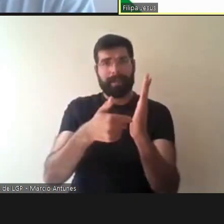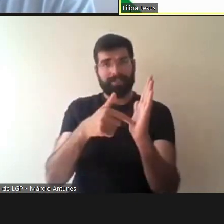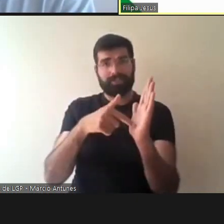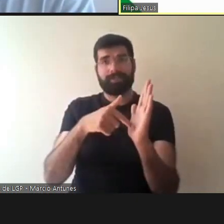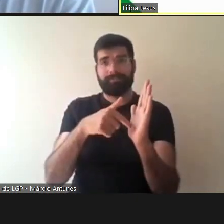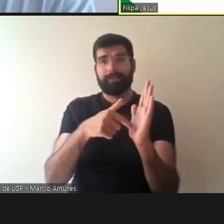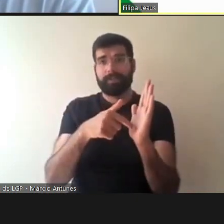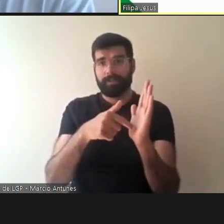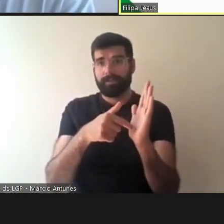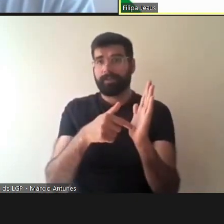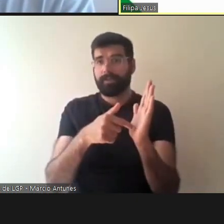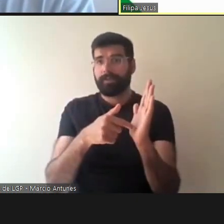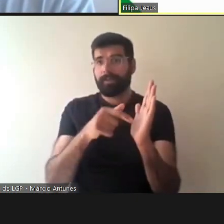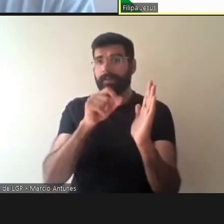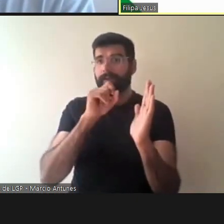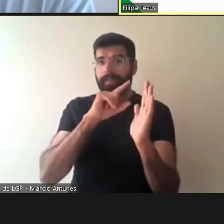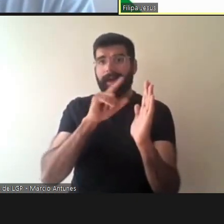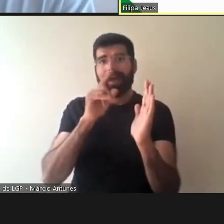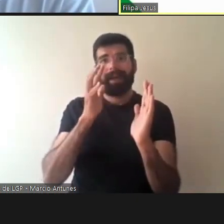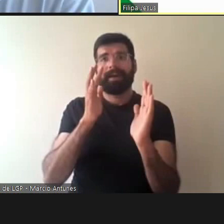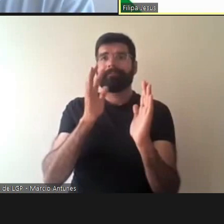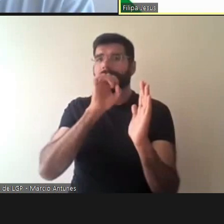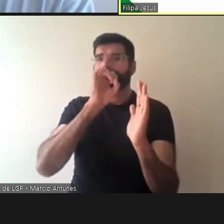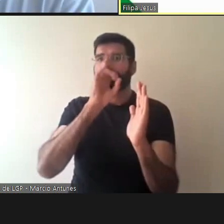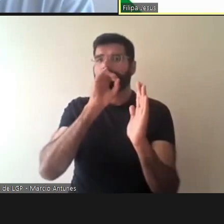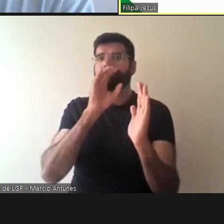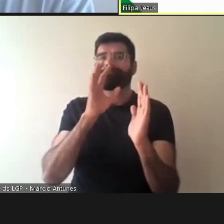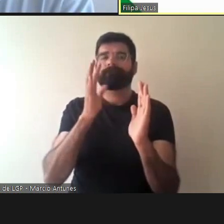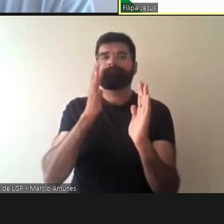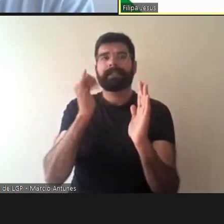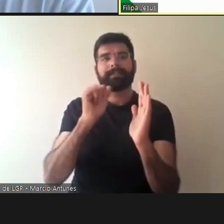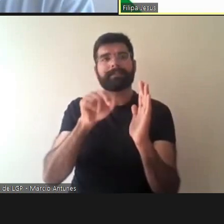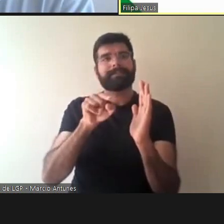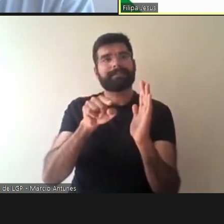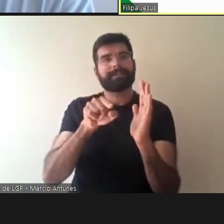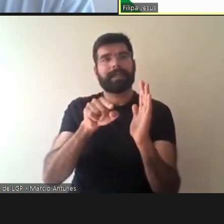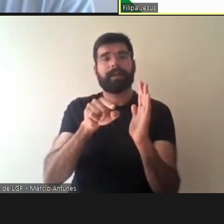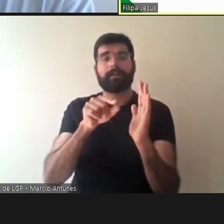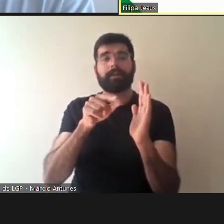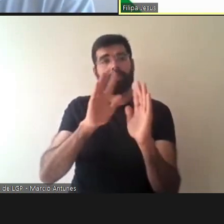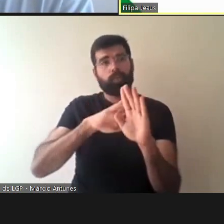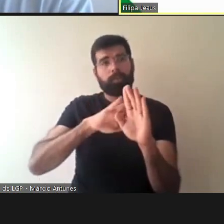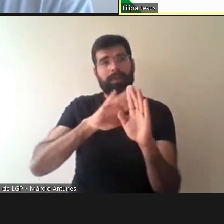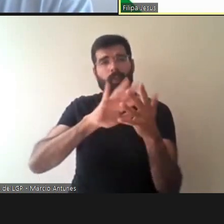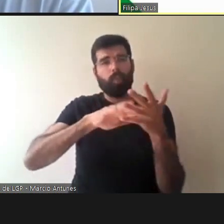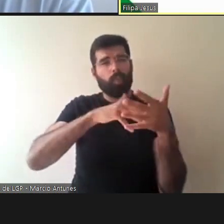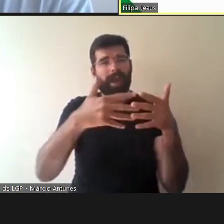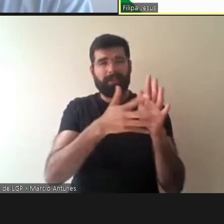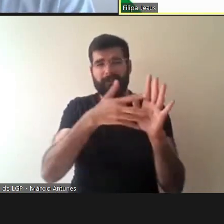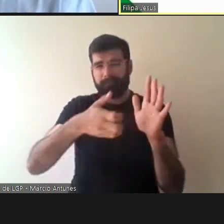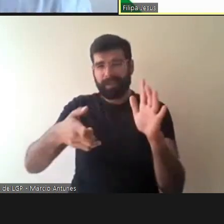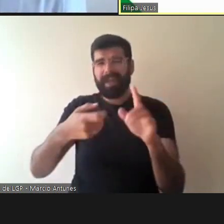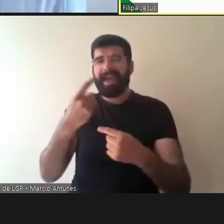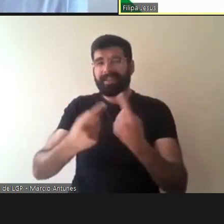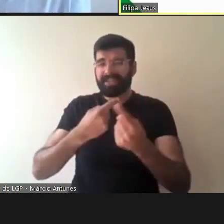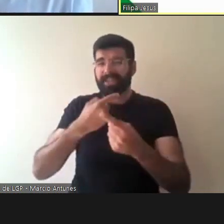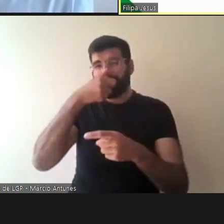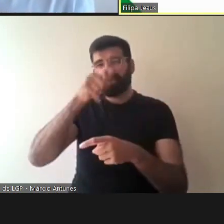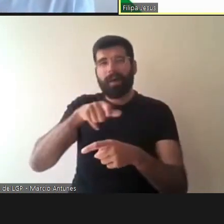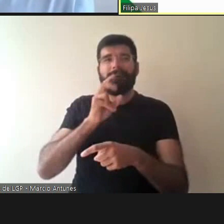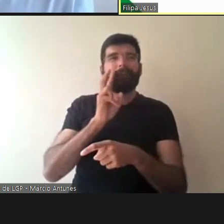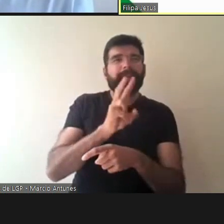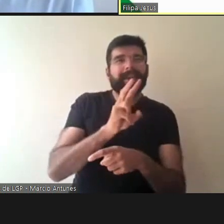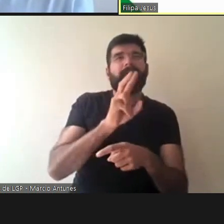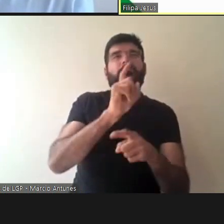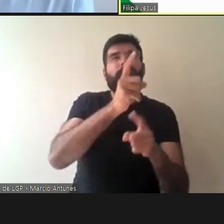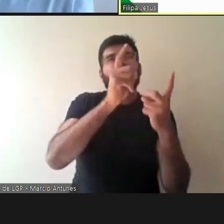ANCEP para tentarem, porque o Sistema Nacional de Qualificações tem alguma complexidade. e às vezes é um pouco difícil as pessoas perceberem o que é que são as